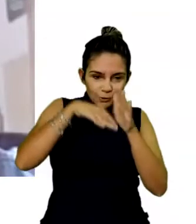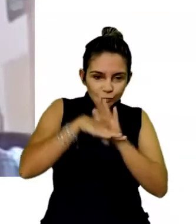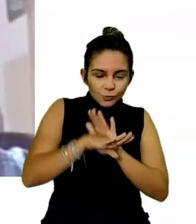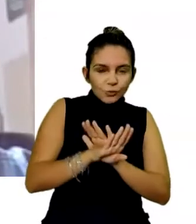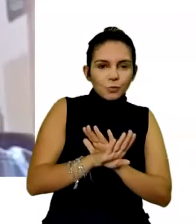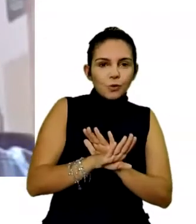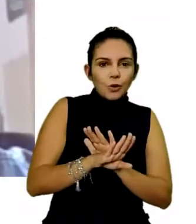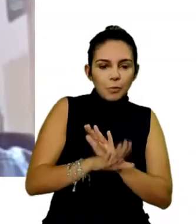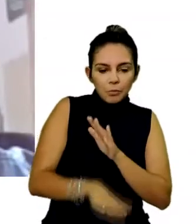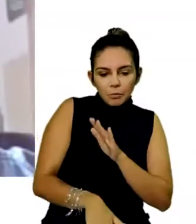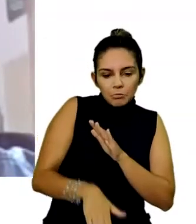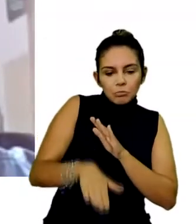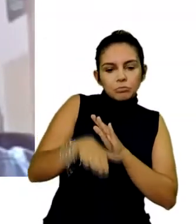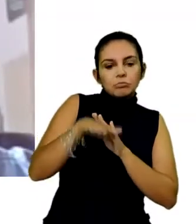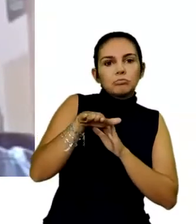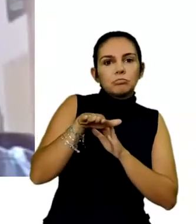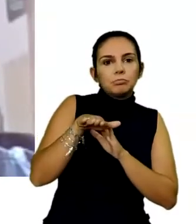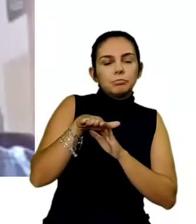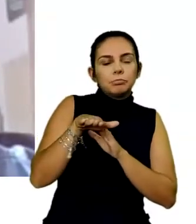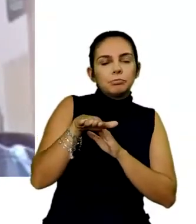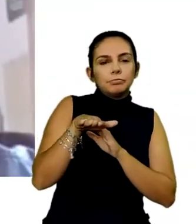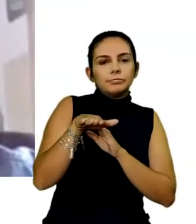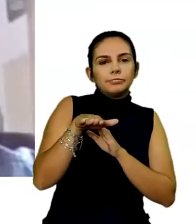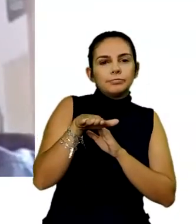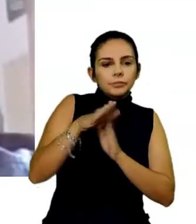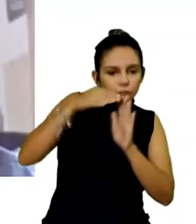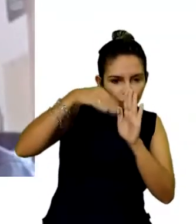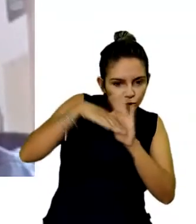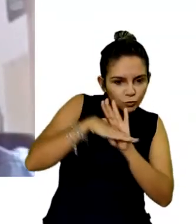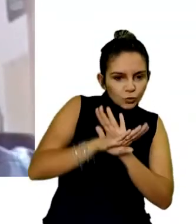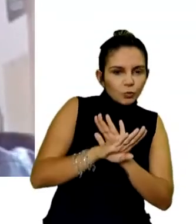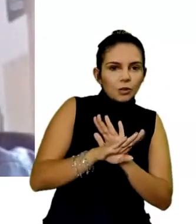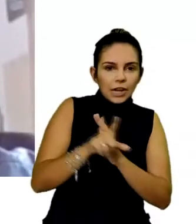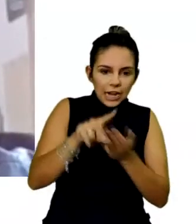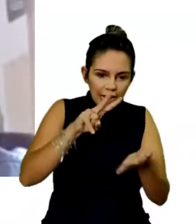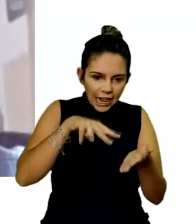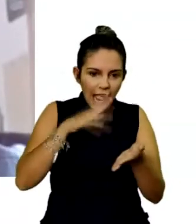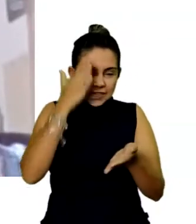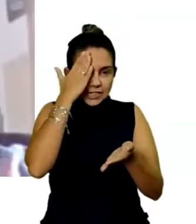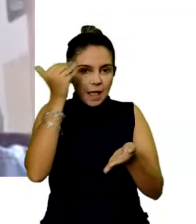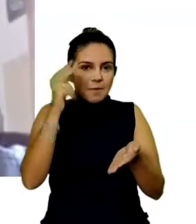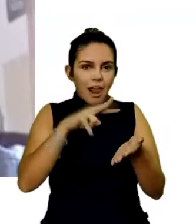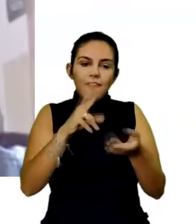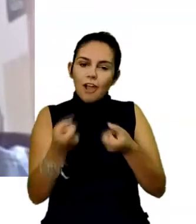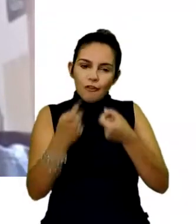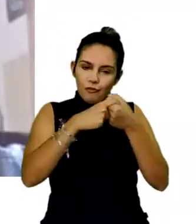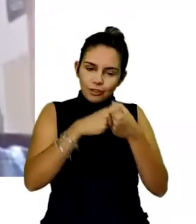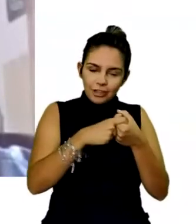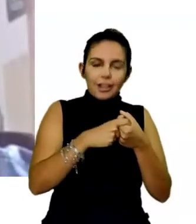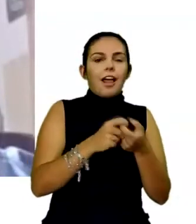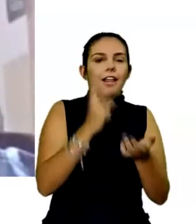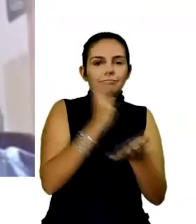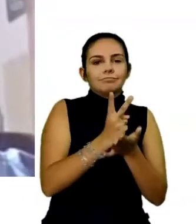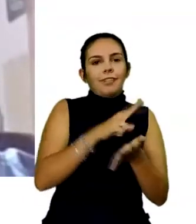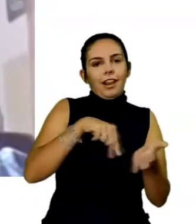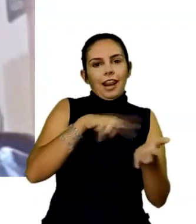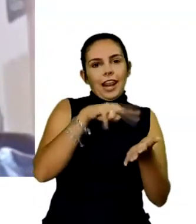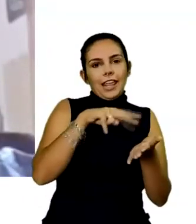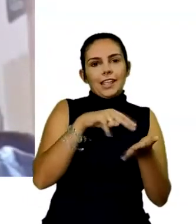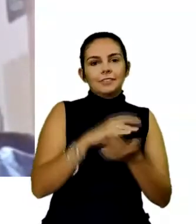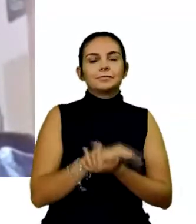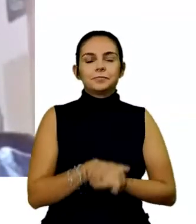ele de pequeno, ele se acostumou a ler, ele sabe ler, ele vai voltar, certamente ele vai